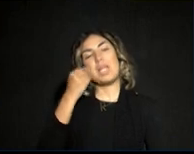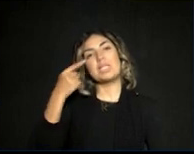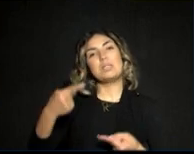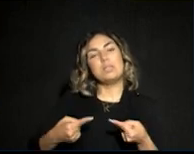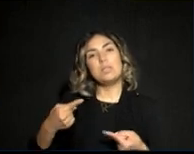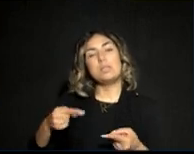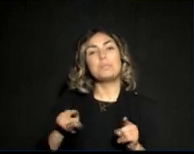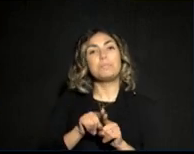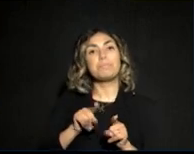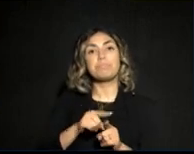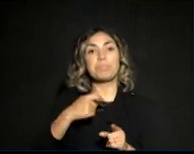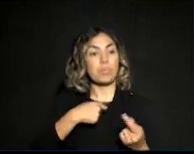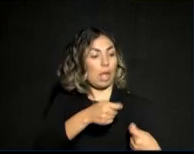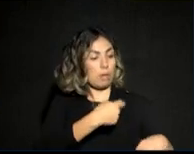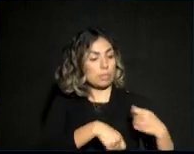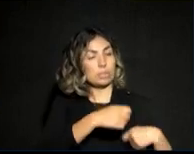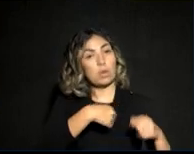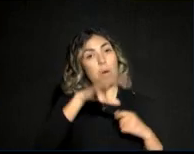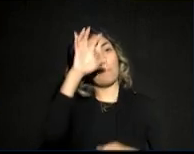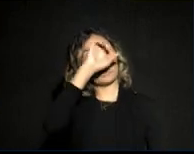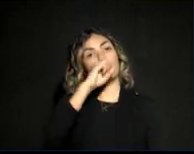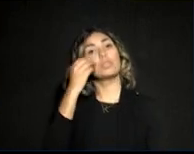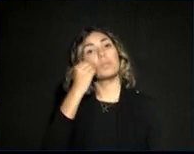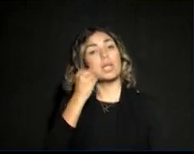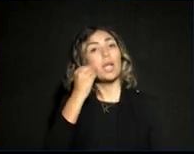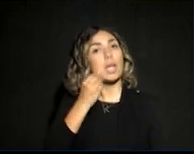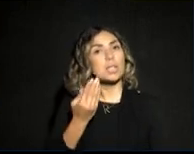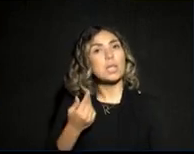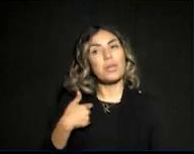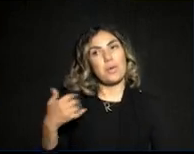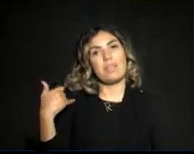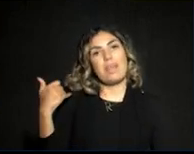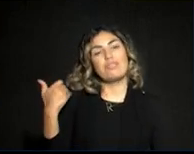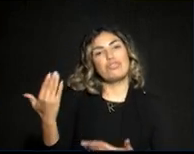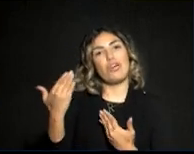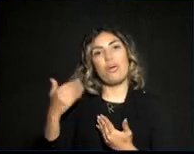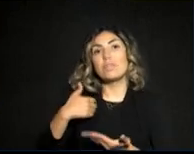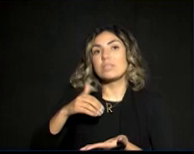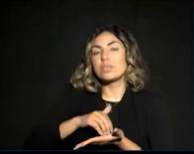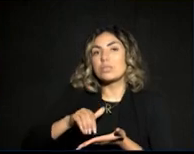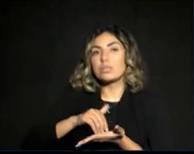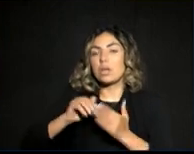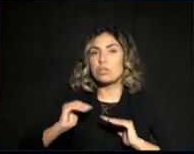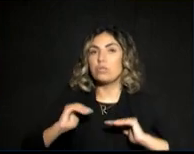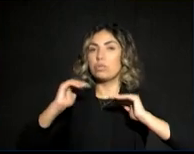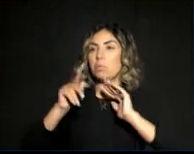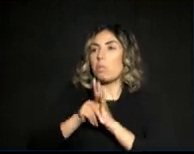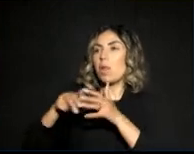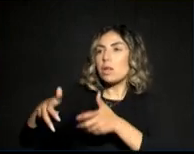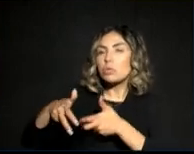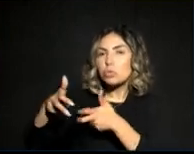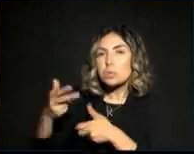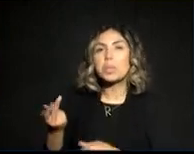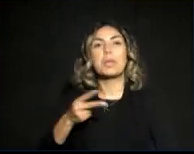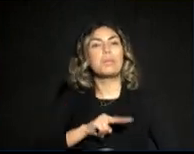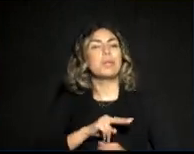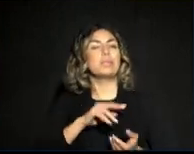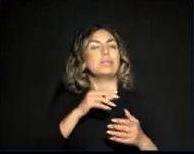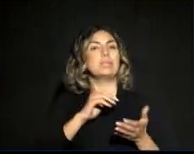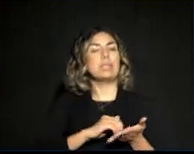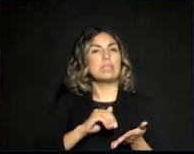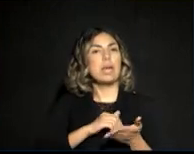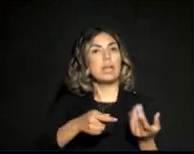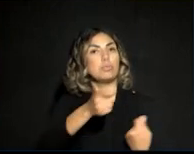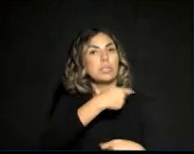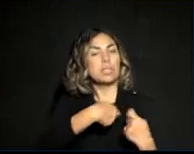política eu tive uma grande experiência administrativo fui também jovem Como disse o secretário executivo da Agricultura depois secretário de administração